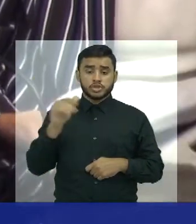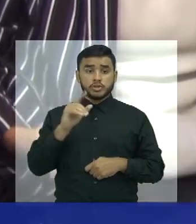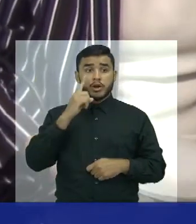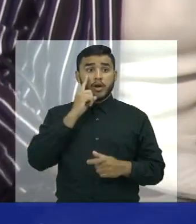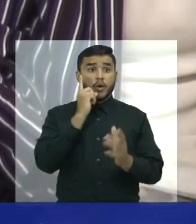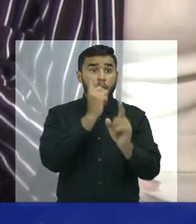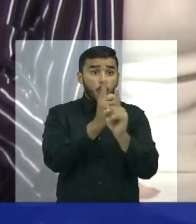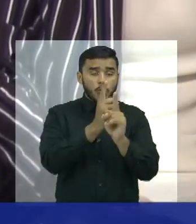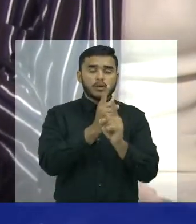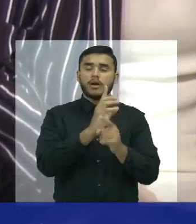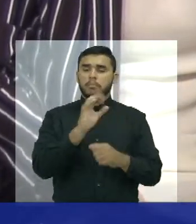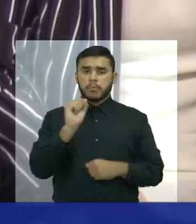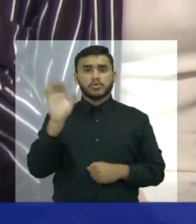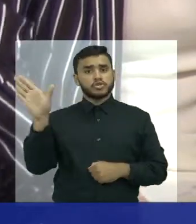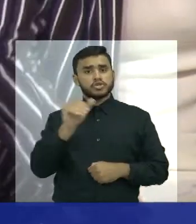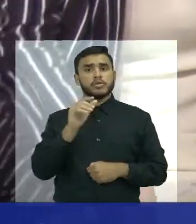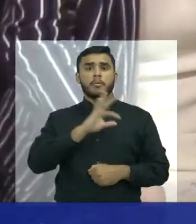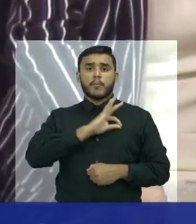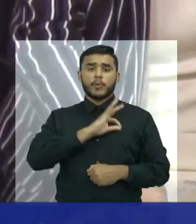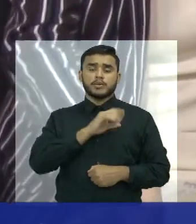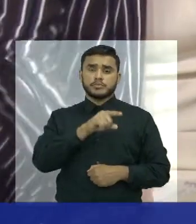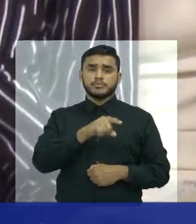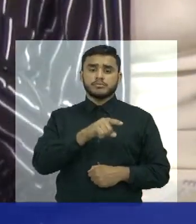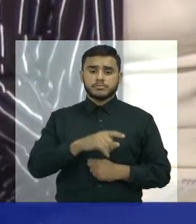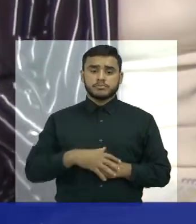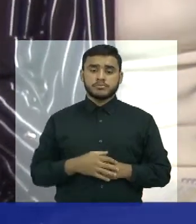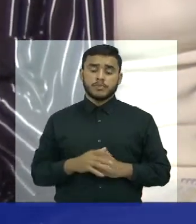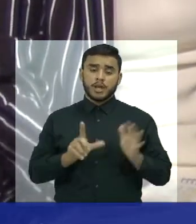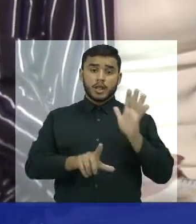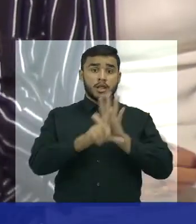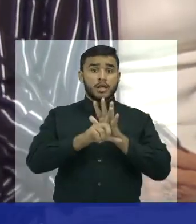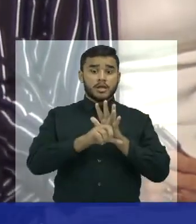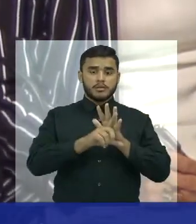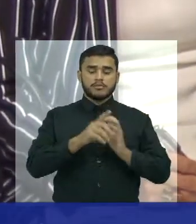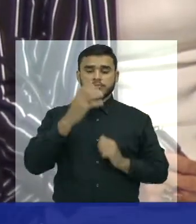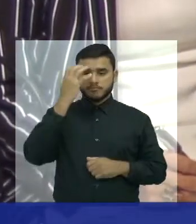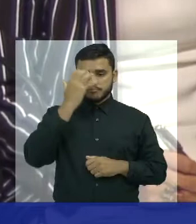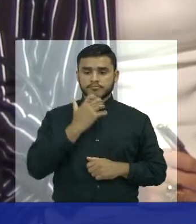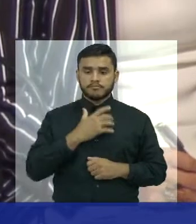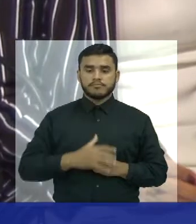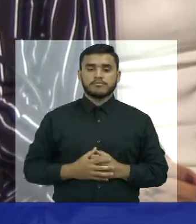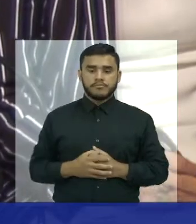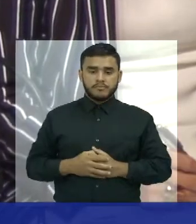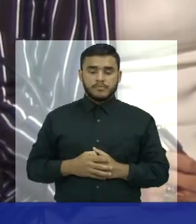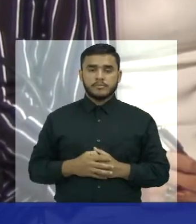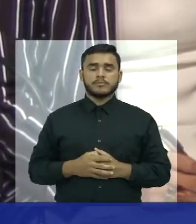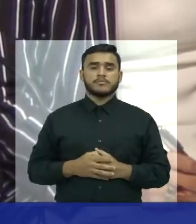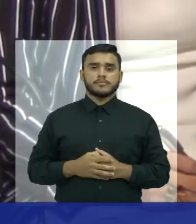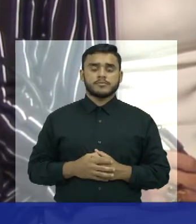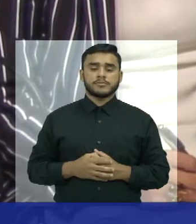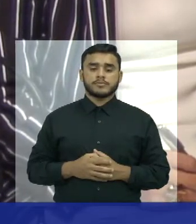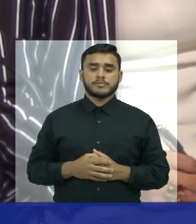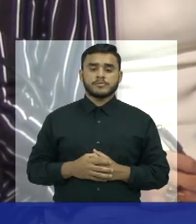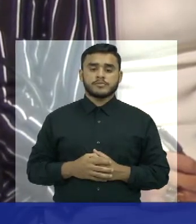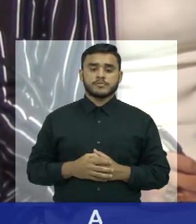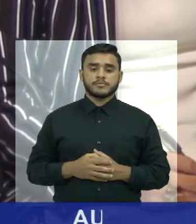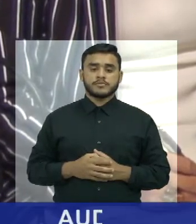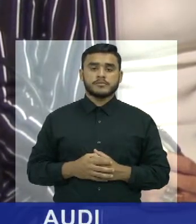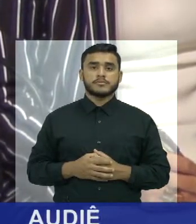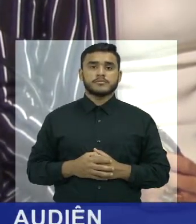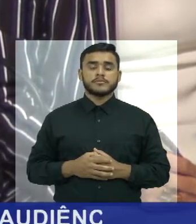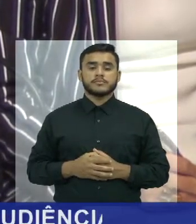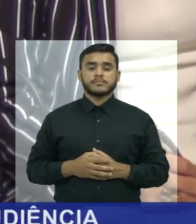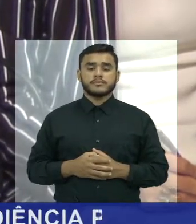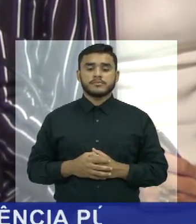delito, conforme determina a lei. Mas, em linhas gerais, em se tratando de residência ou misto, se não houver